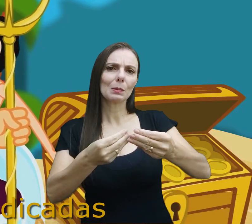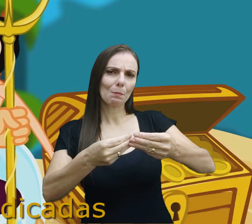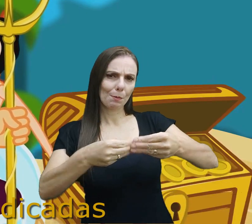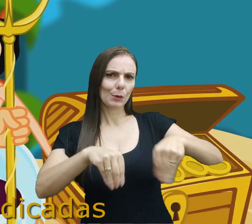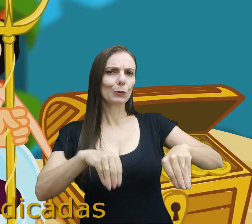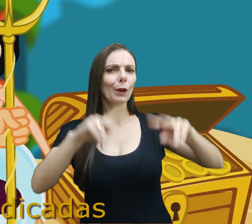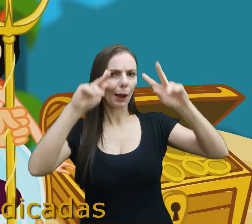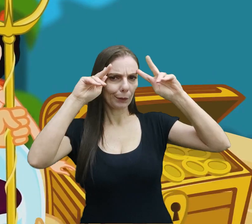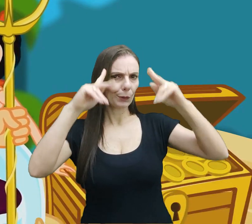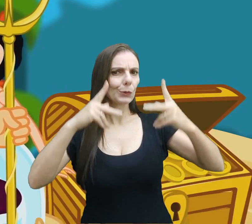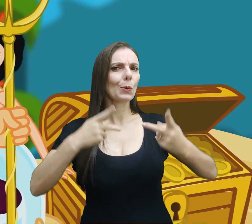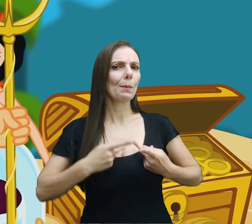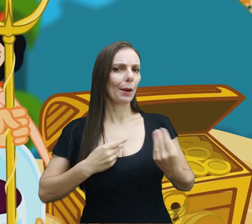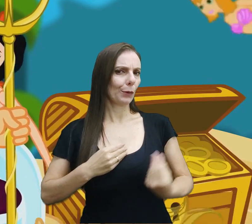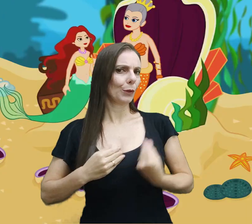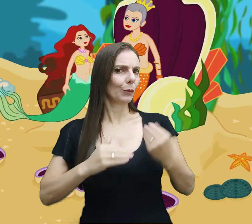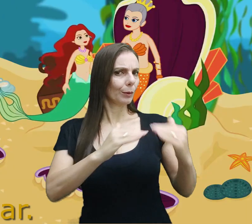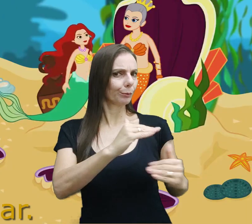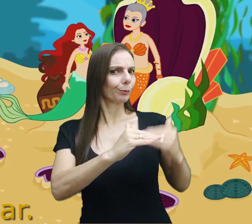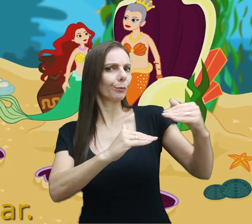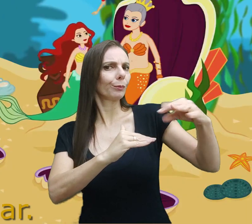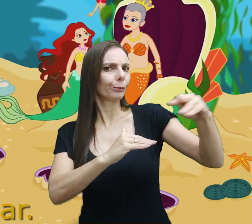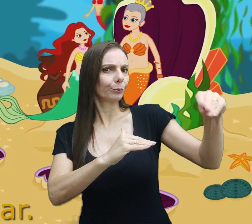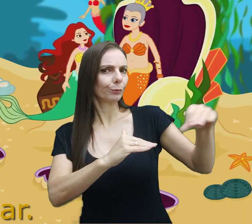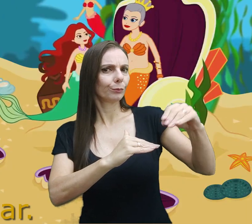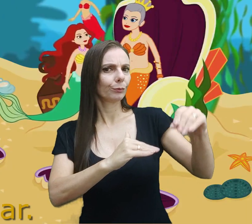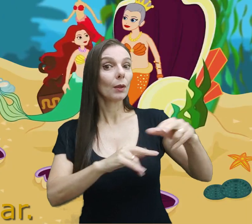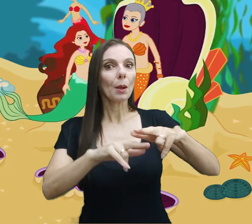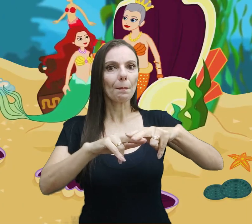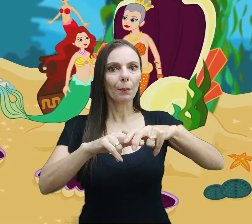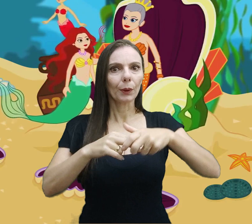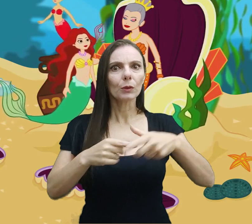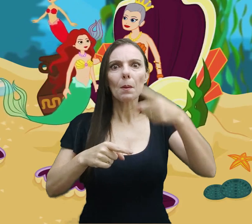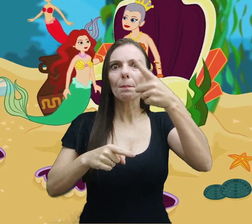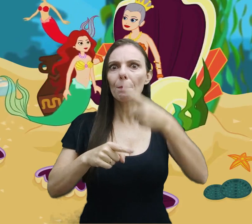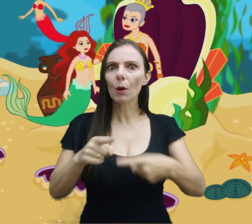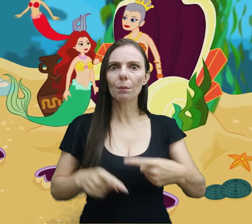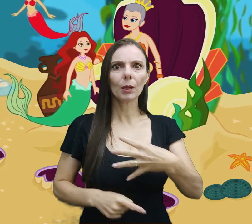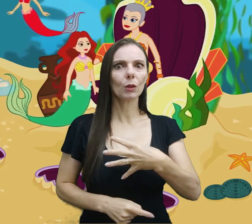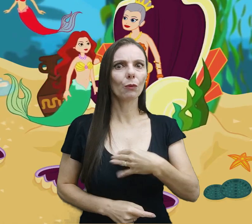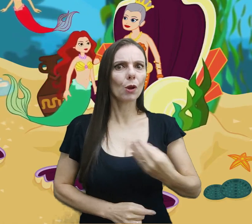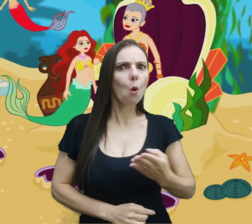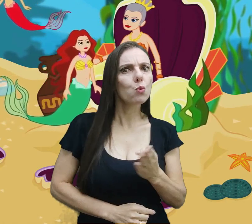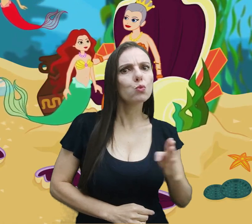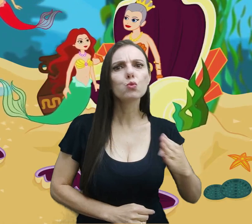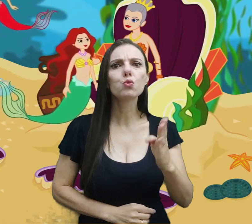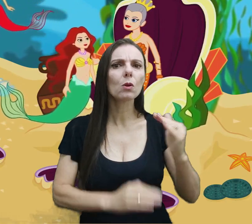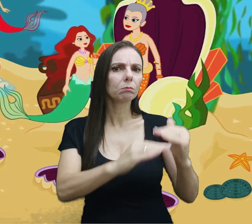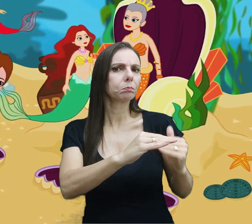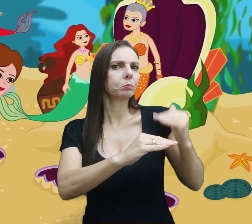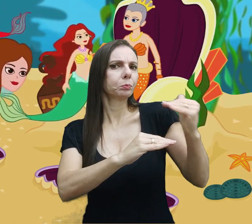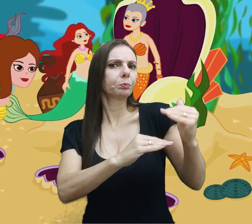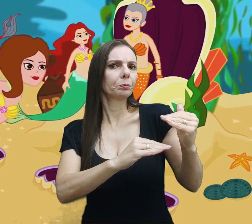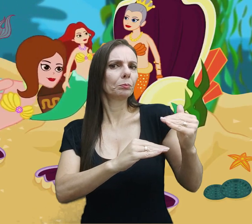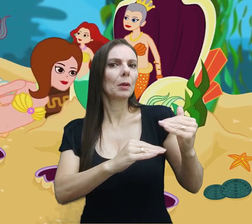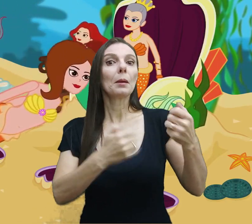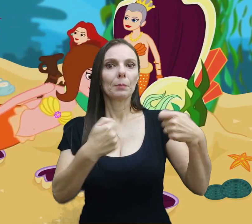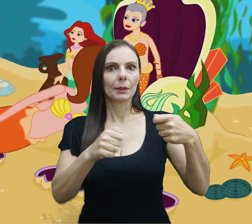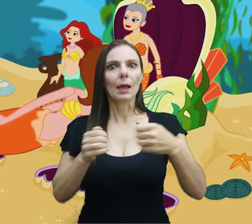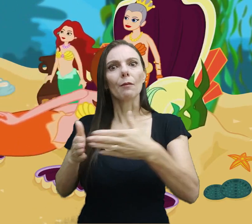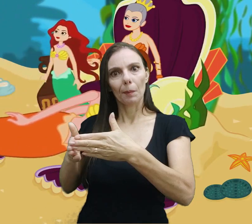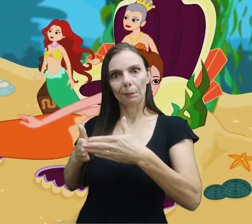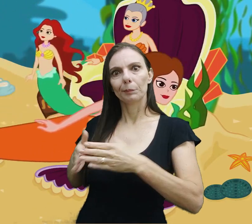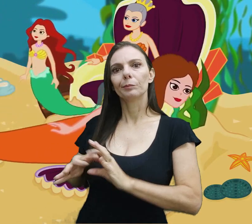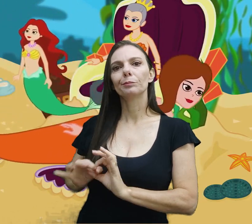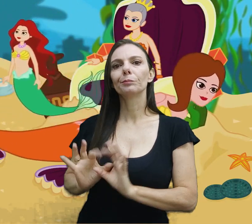fossem prejudicadas pelos seres humanos que vivem acima do mar. Por isso, ele proibia as filhas a nadar acima